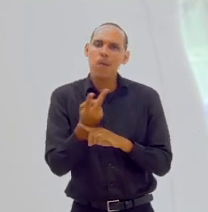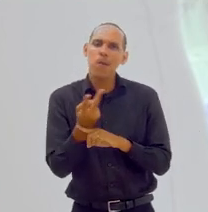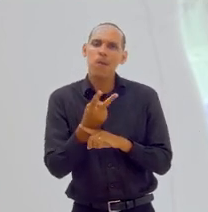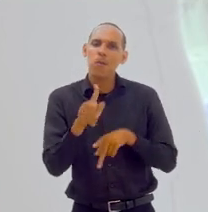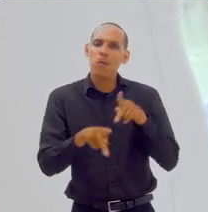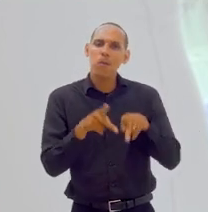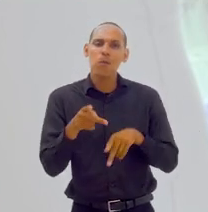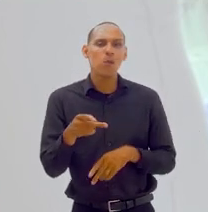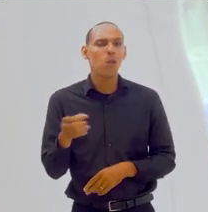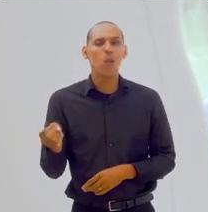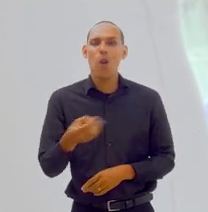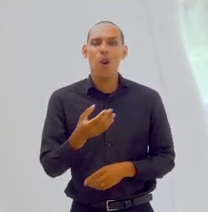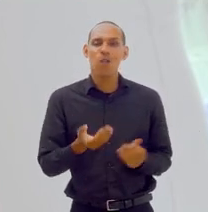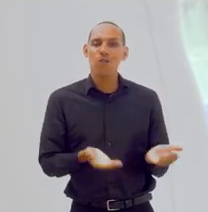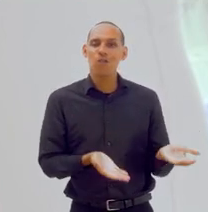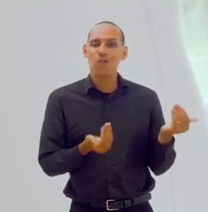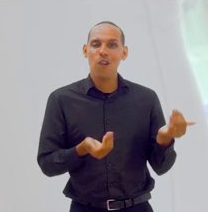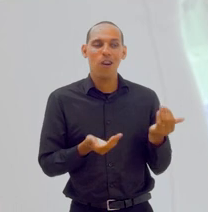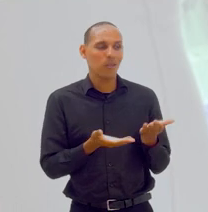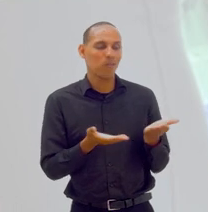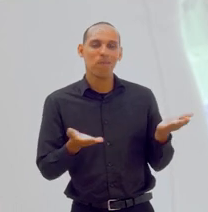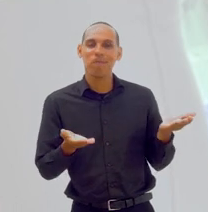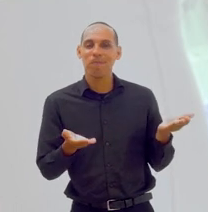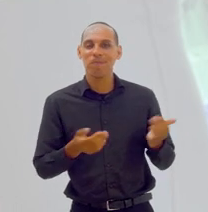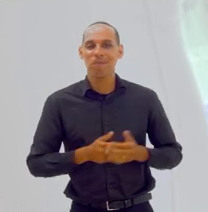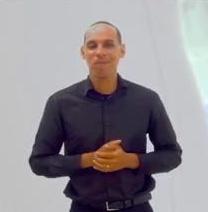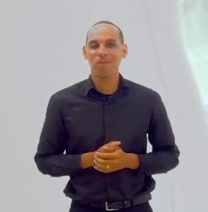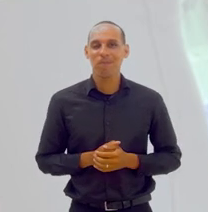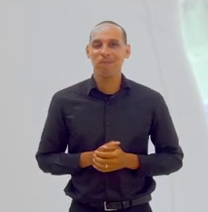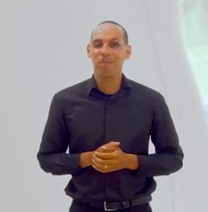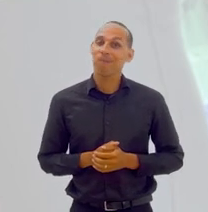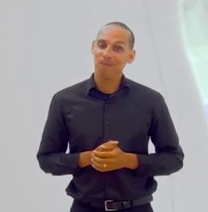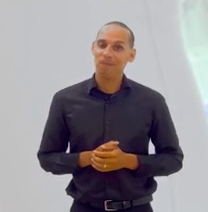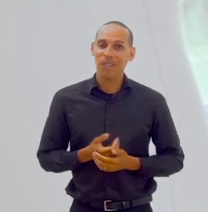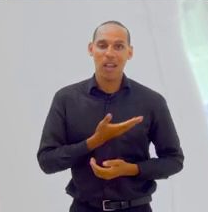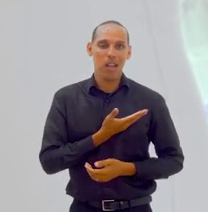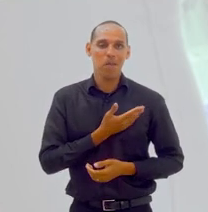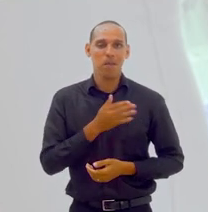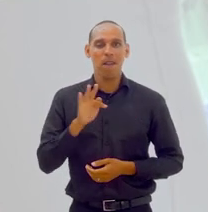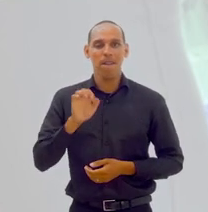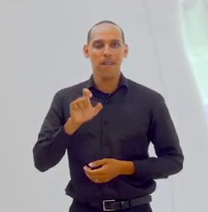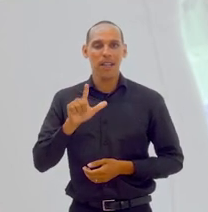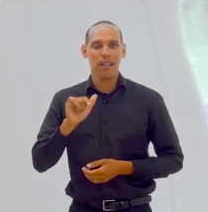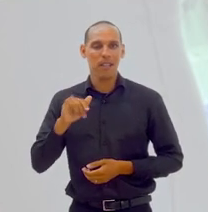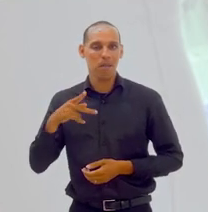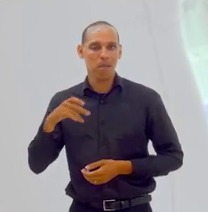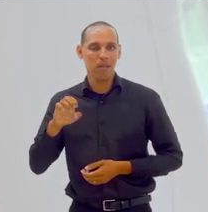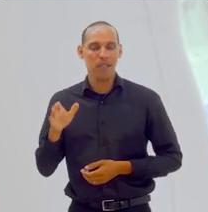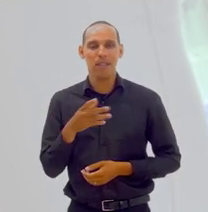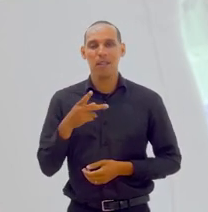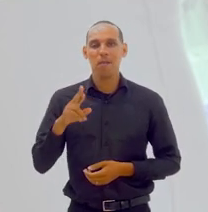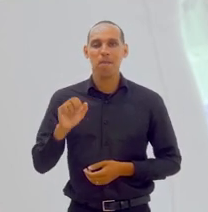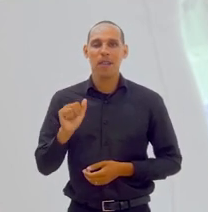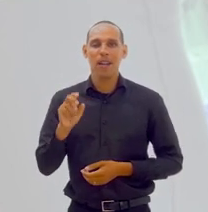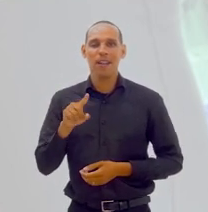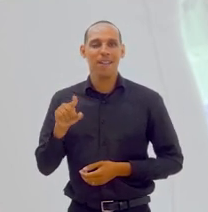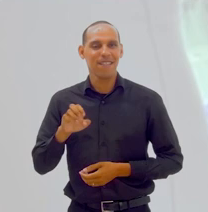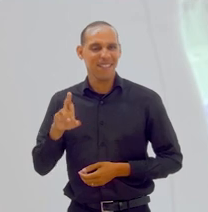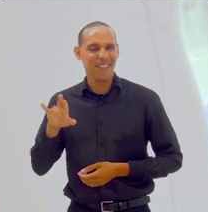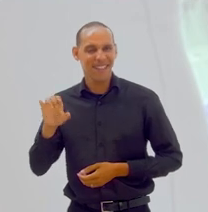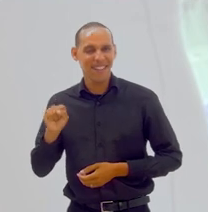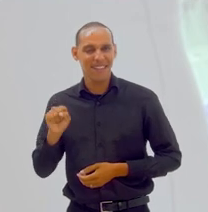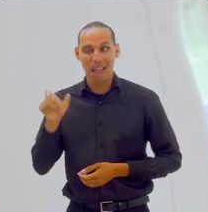novo, jovem, né? E aí o meu amigo Felipe Prazeres, que foi meu aluno,